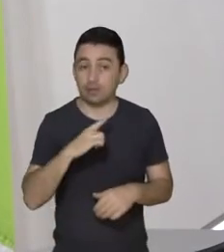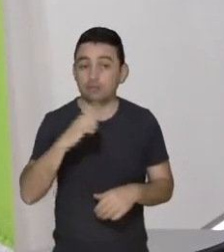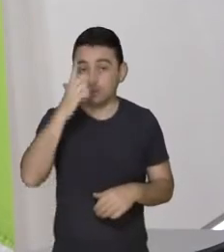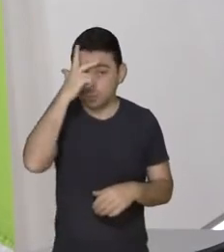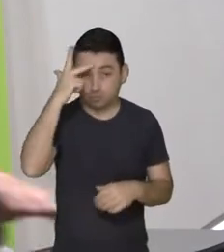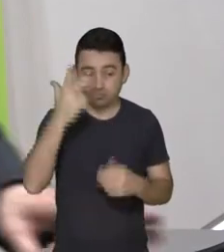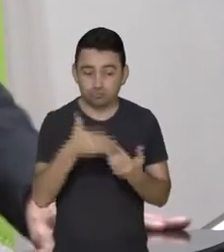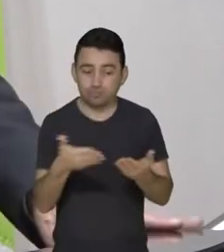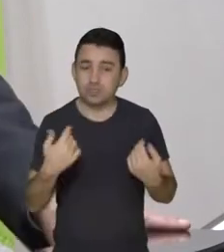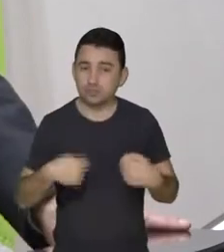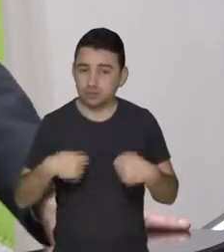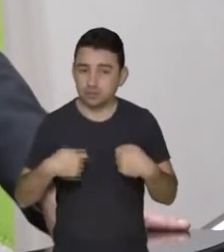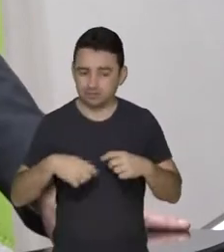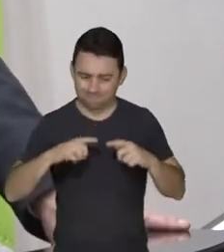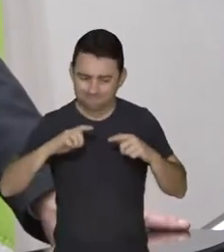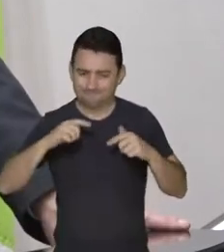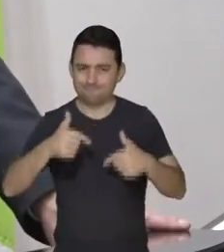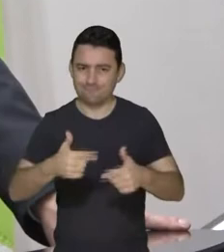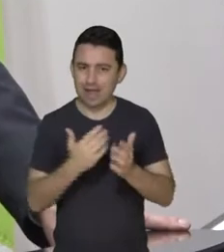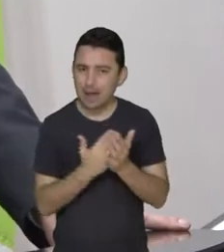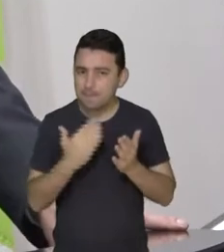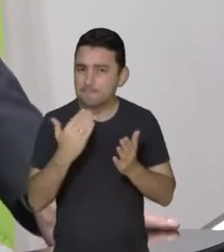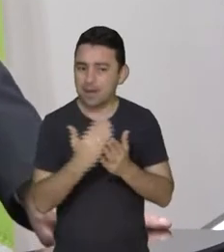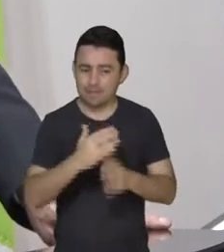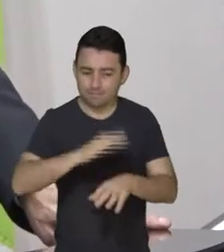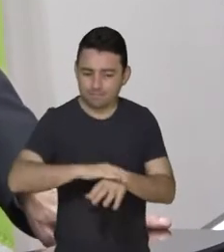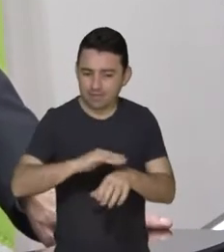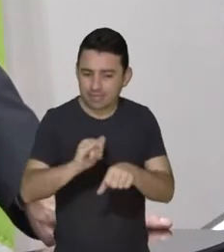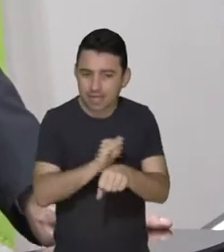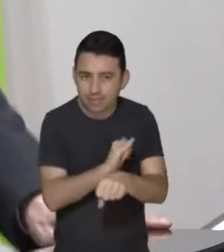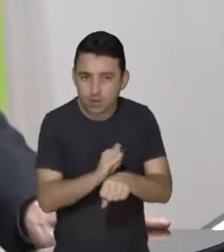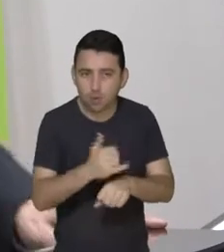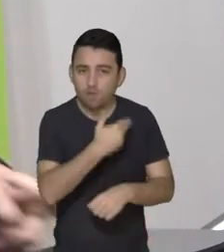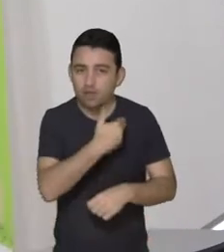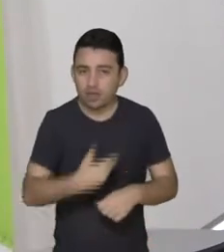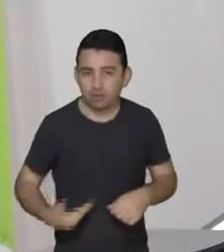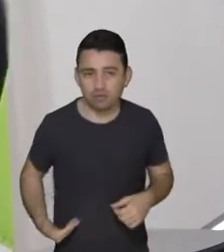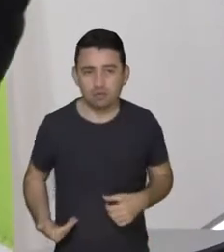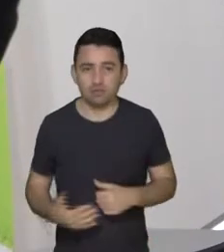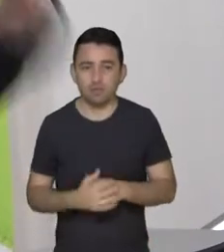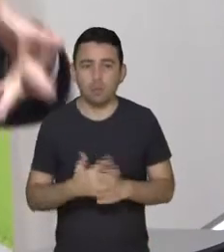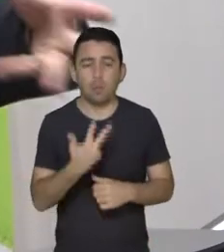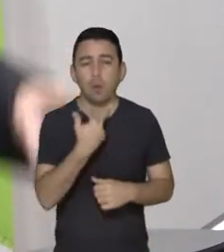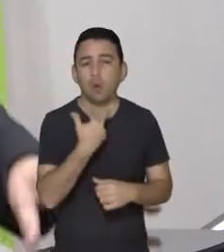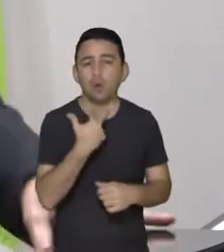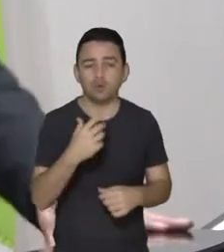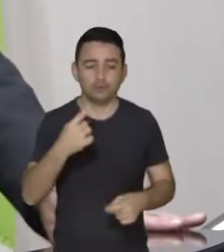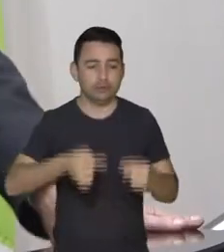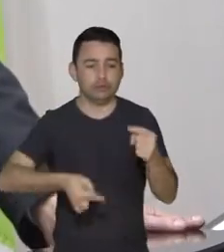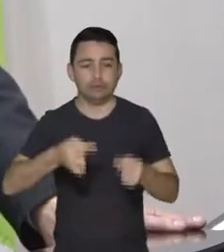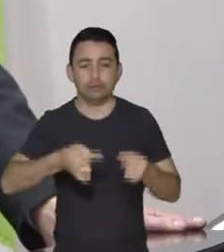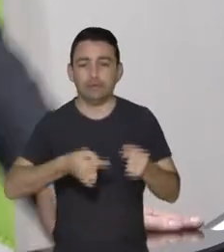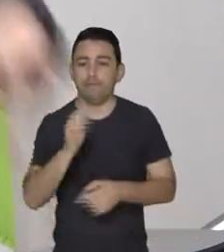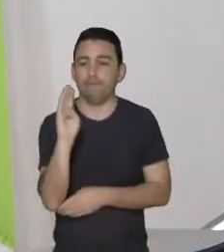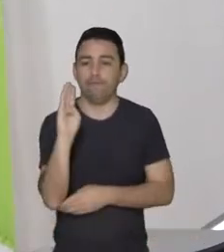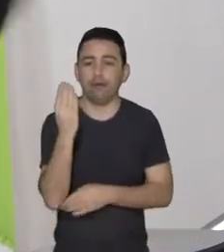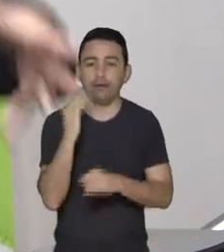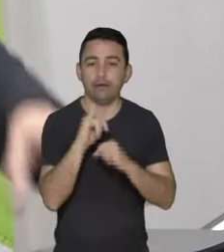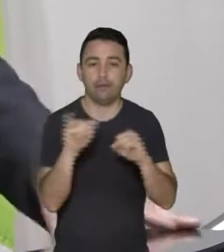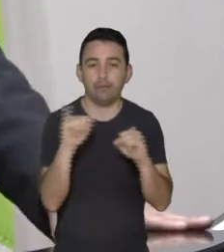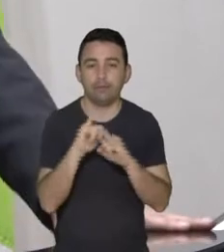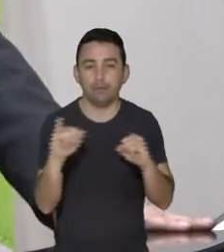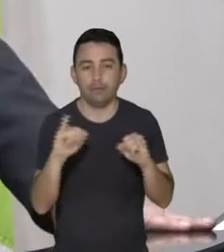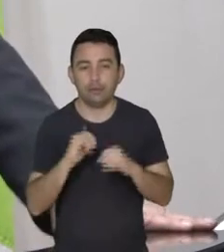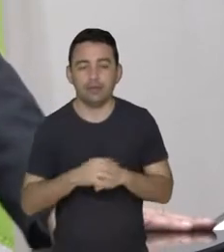efetiva dos nossos governos não dá para eleição de governo ficar só discutindo fake News kit